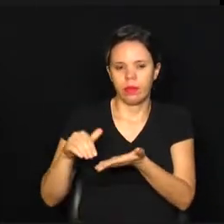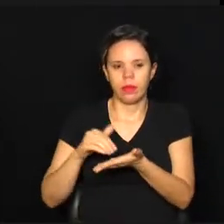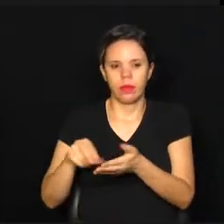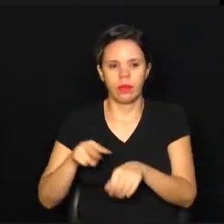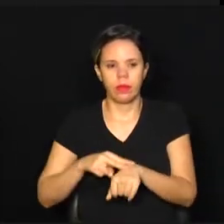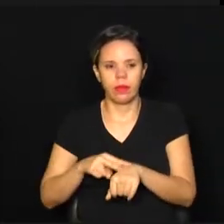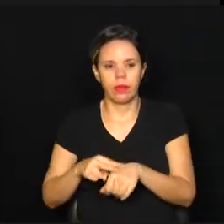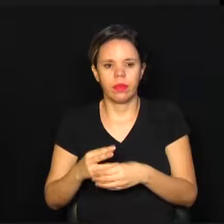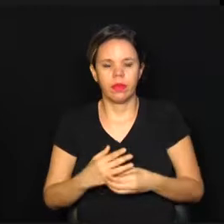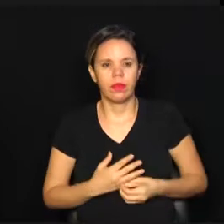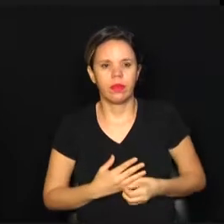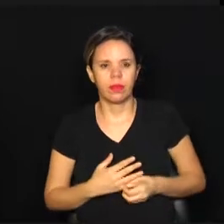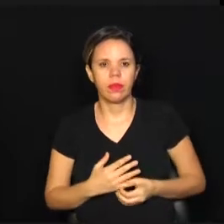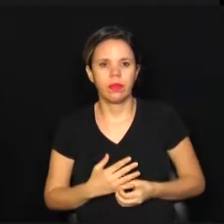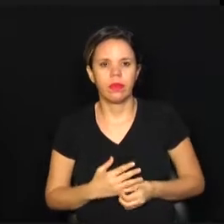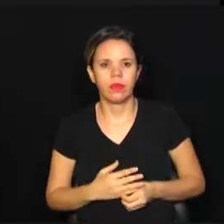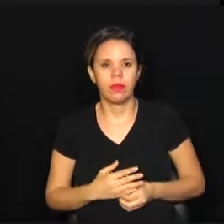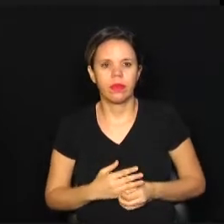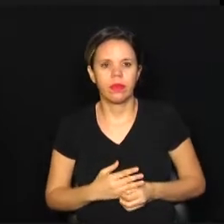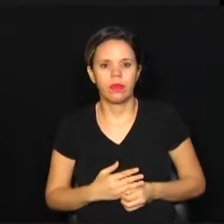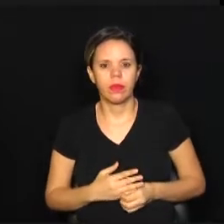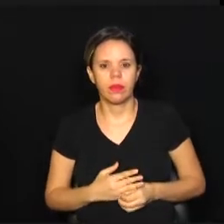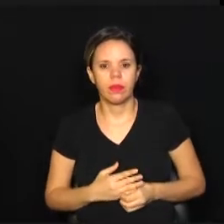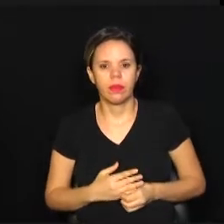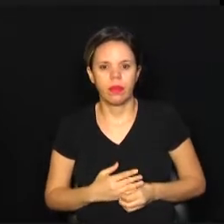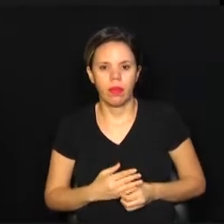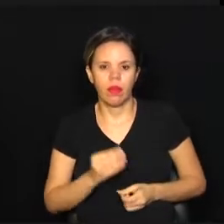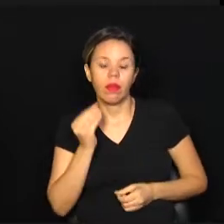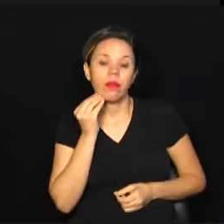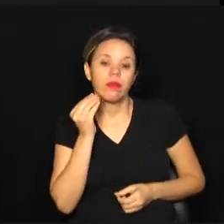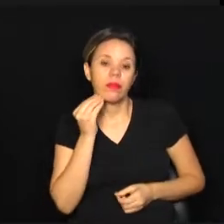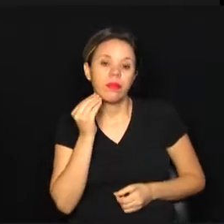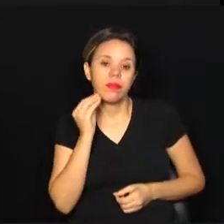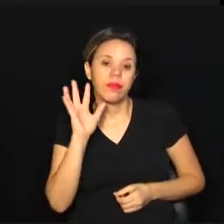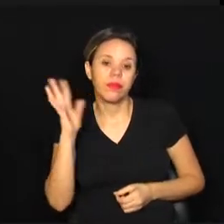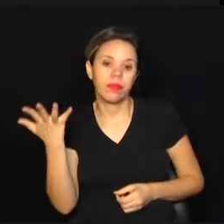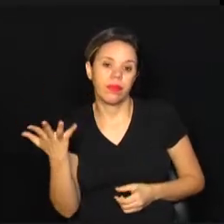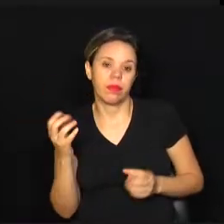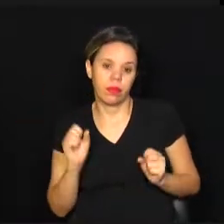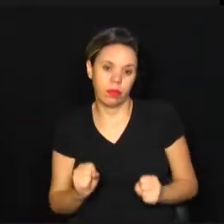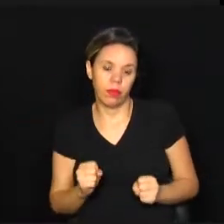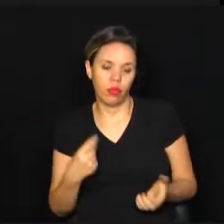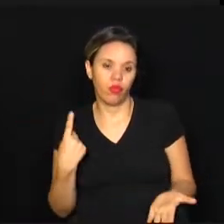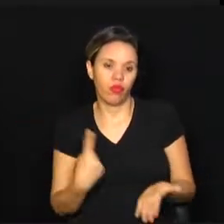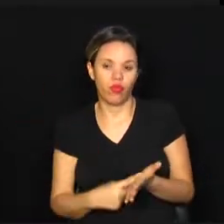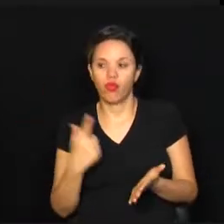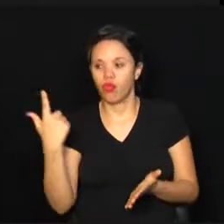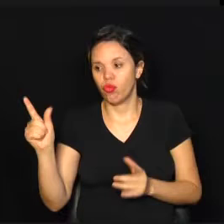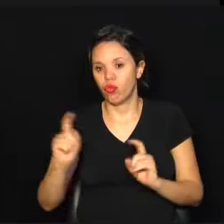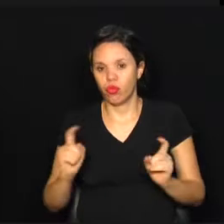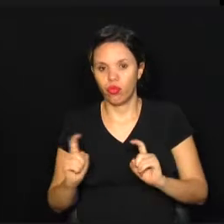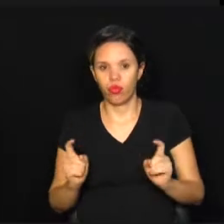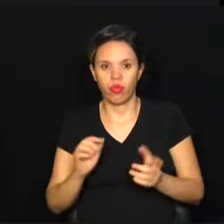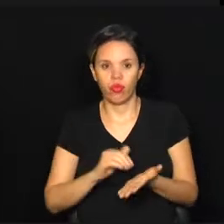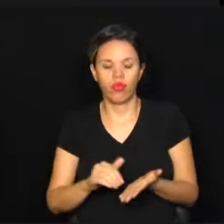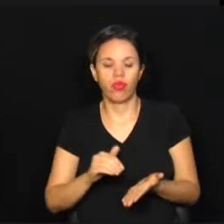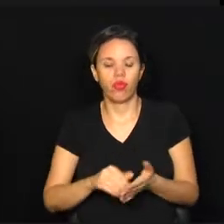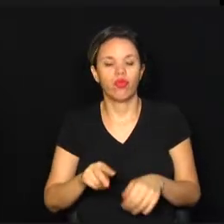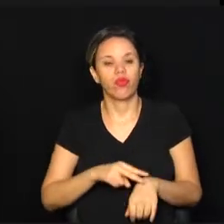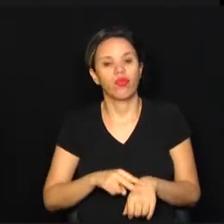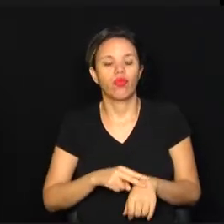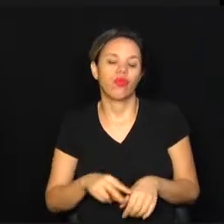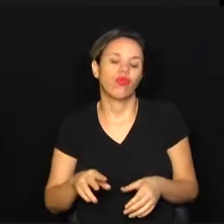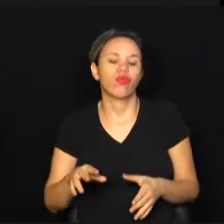tá ok? Seria bem oportuno, de repente, a gente pode remarcar uma outra reunião que a Secretaria de Planejamento